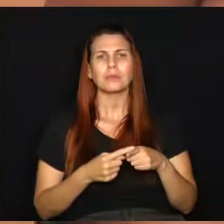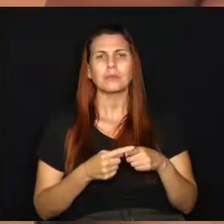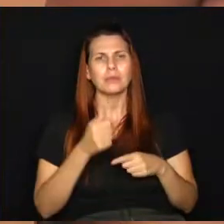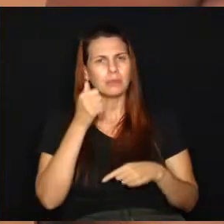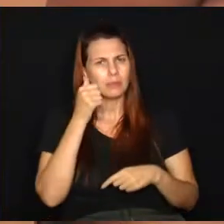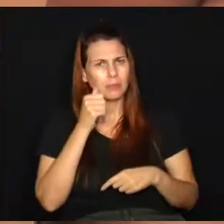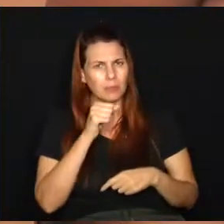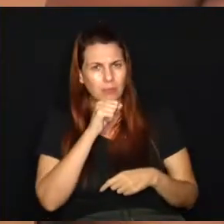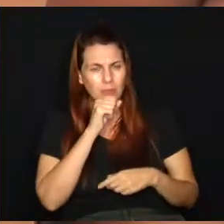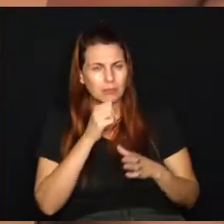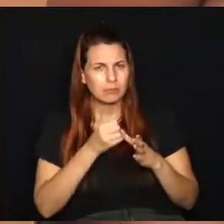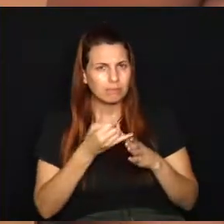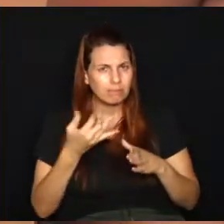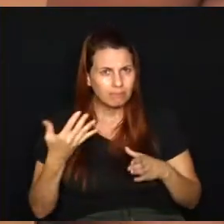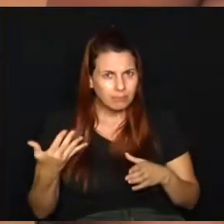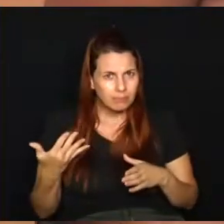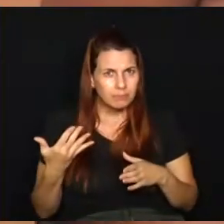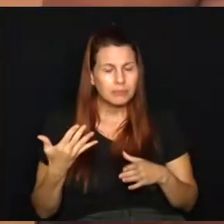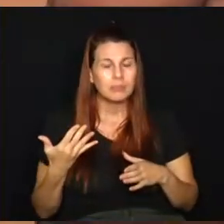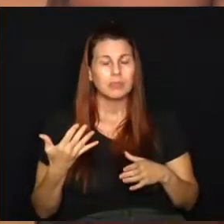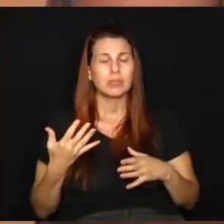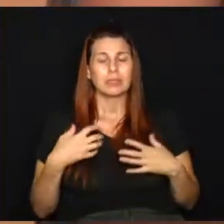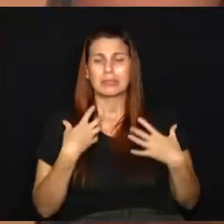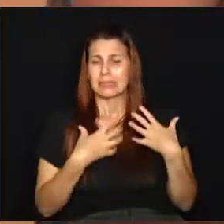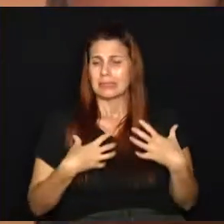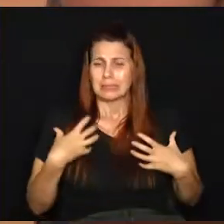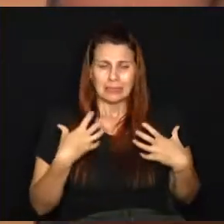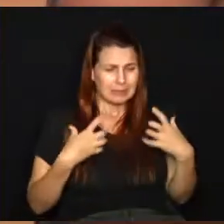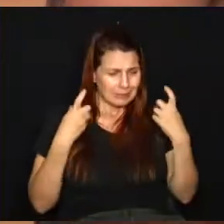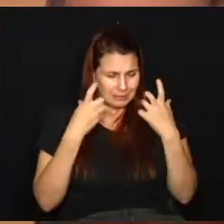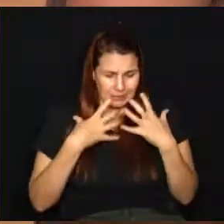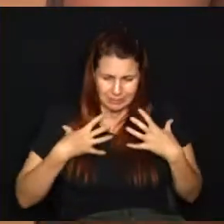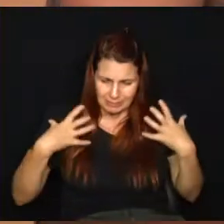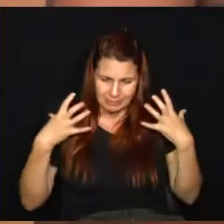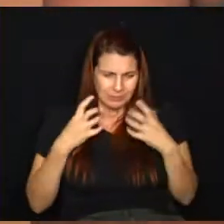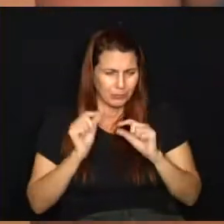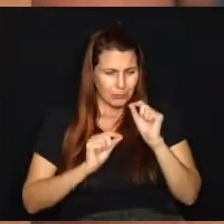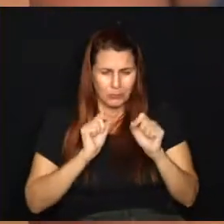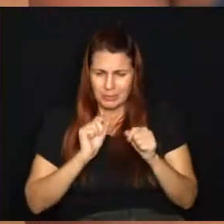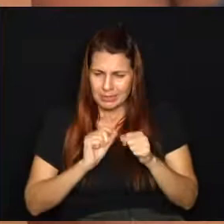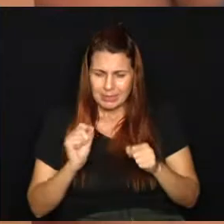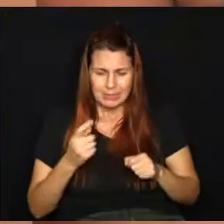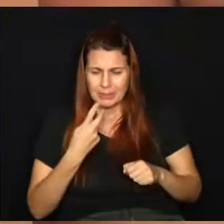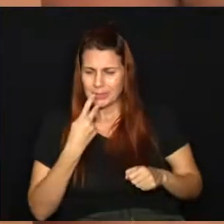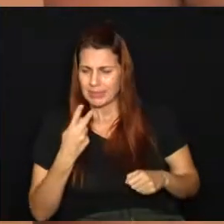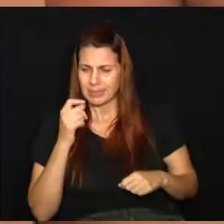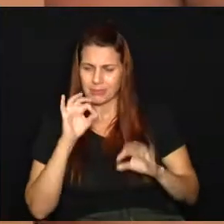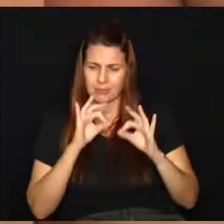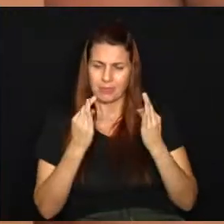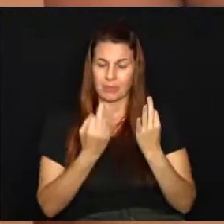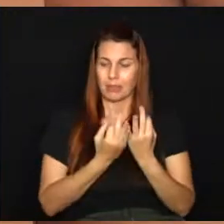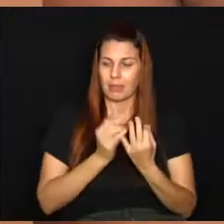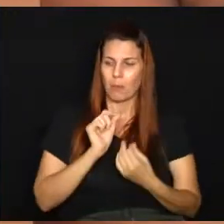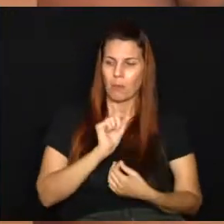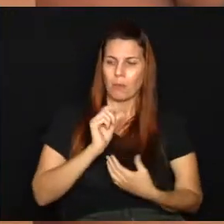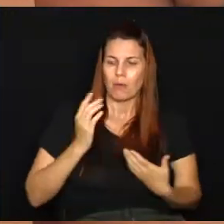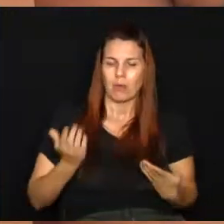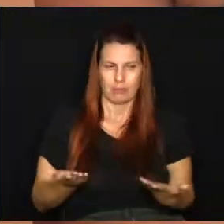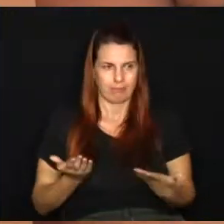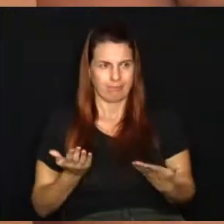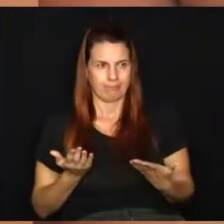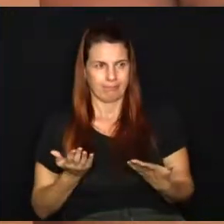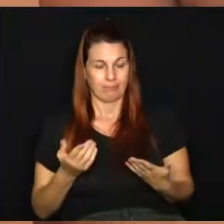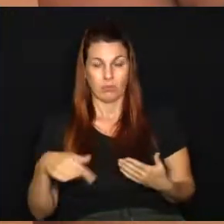que chegam nesse estado de desespero: o que eu vou fazer, o que vão dizer, o que a minha família vai dizer. E vocês